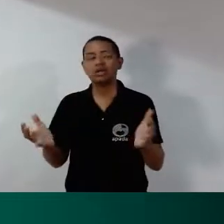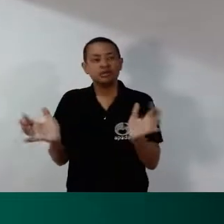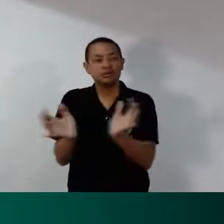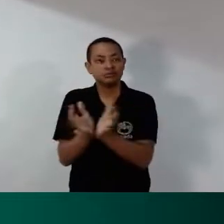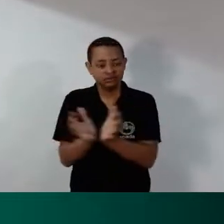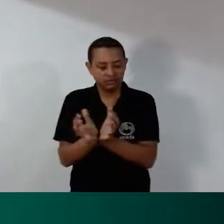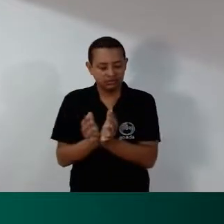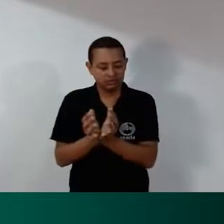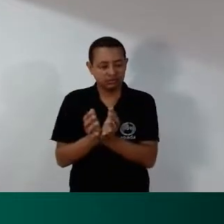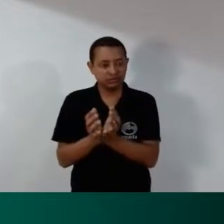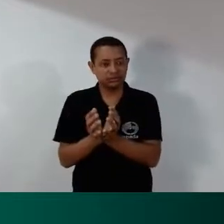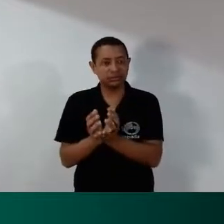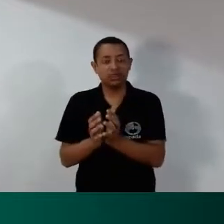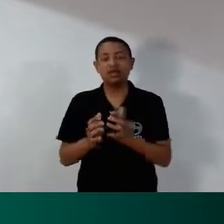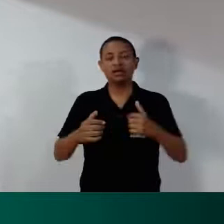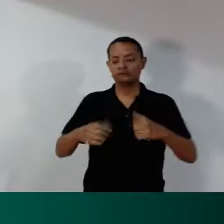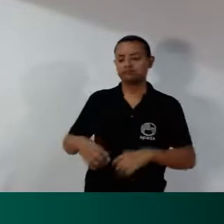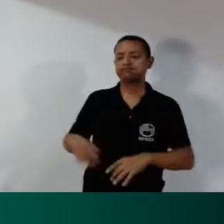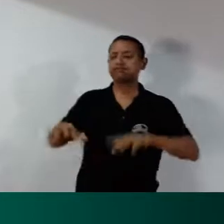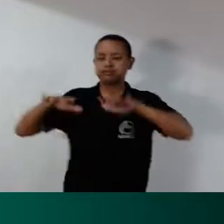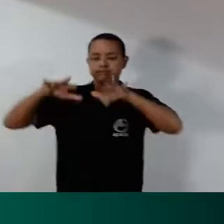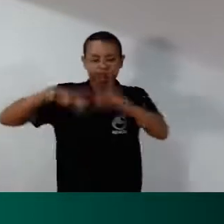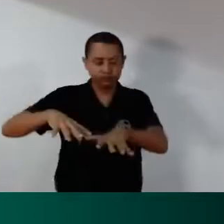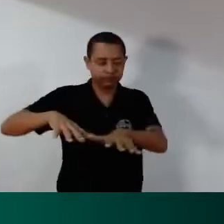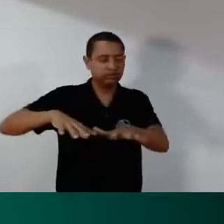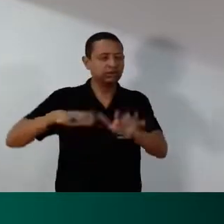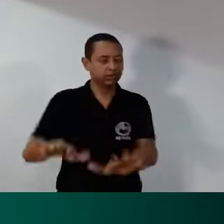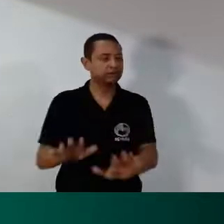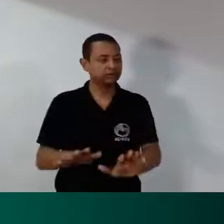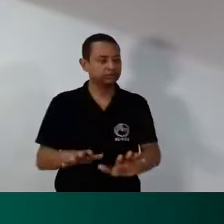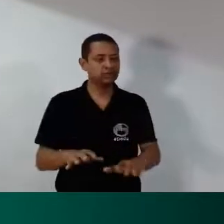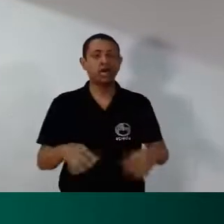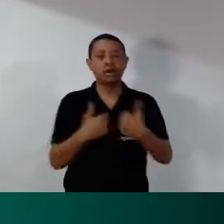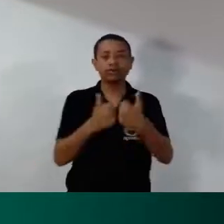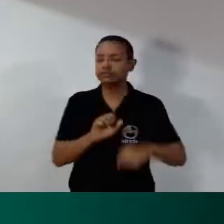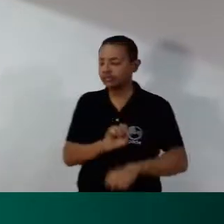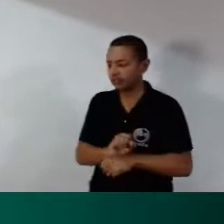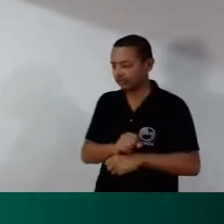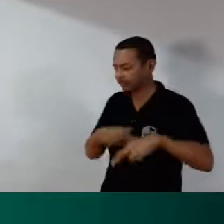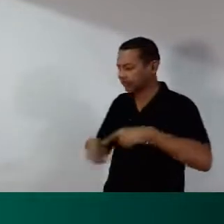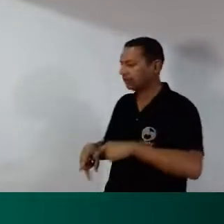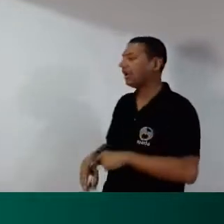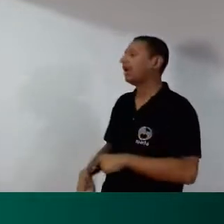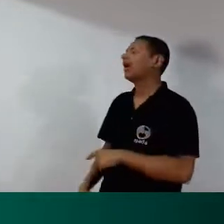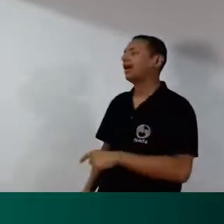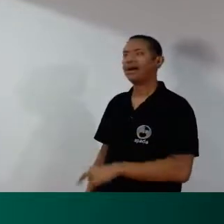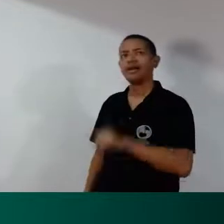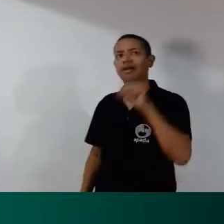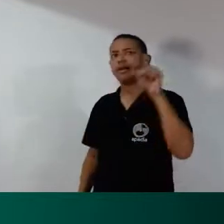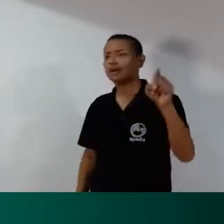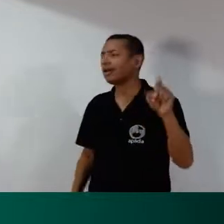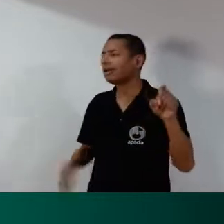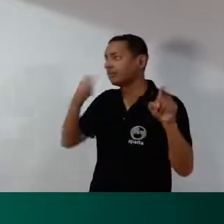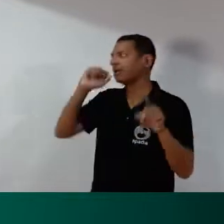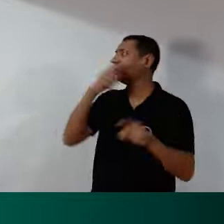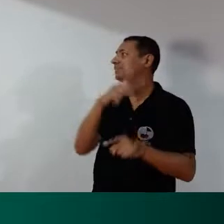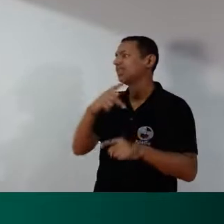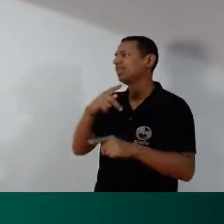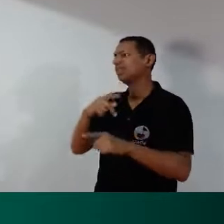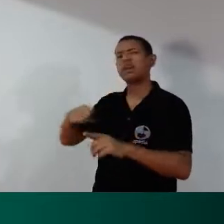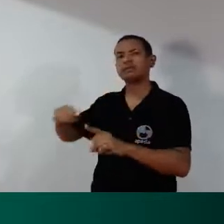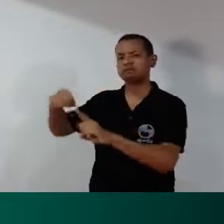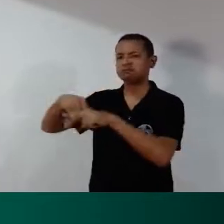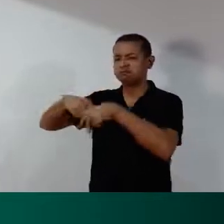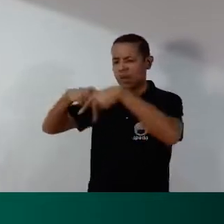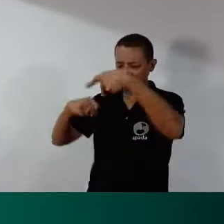assim não code a mãe dele morreu atropelada aí não sei quem foi atropelado Isso foi uma luta que tinha poucas pessoas mas tem